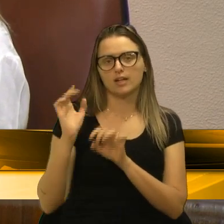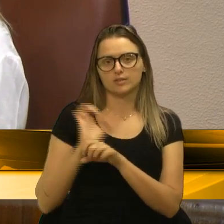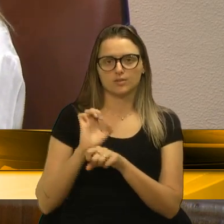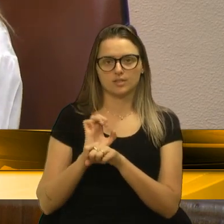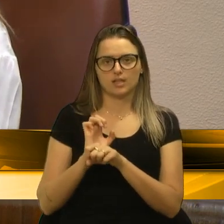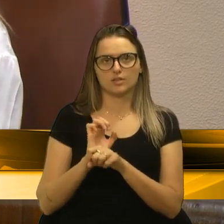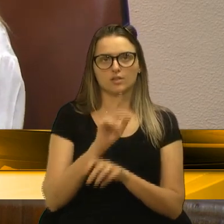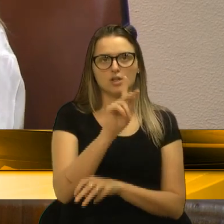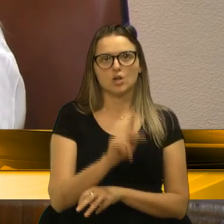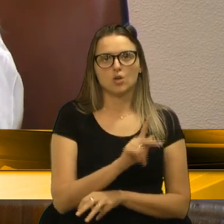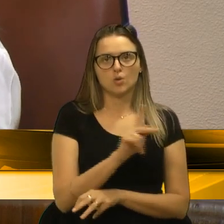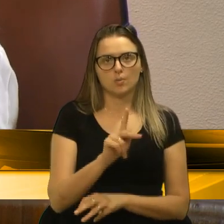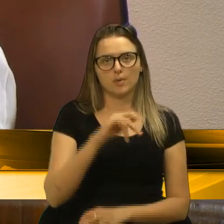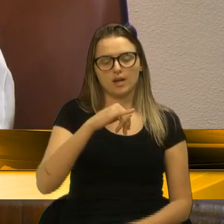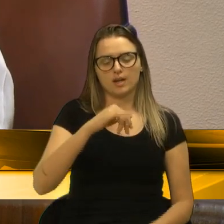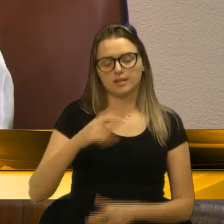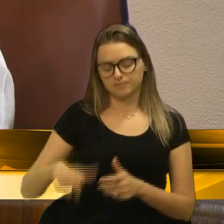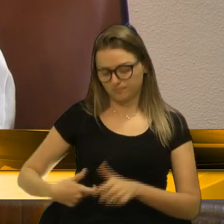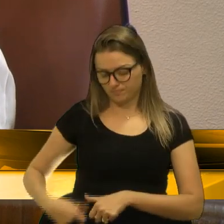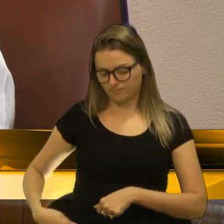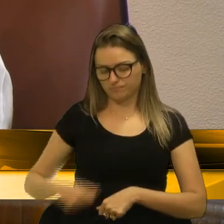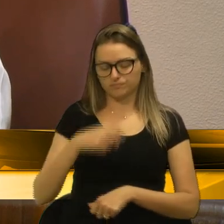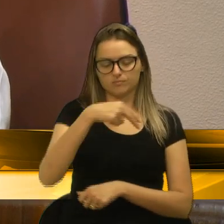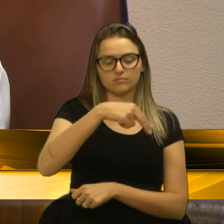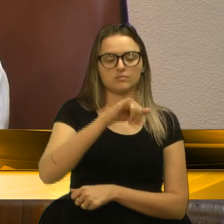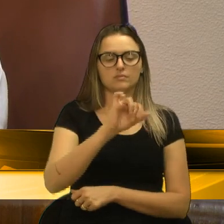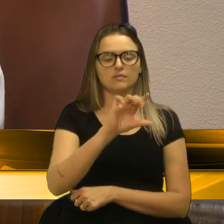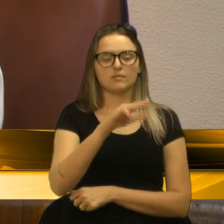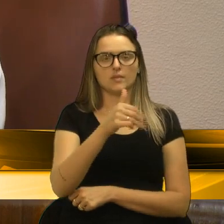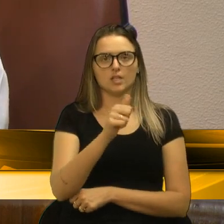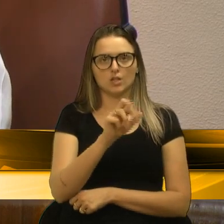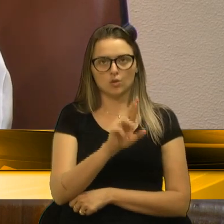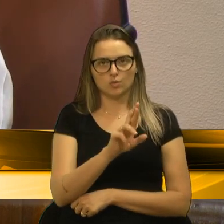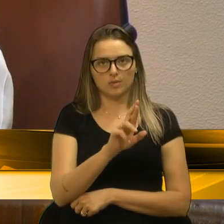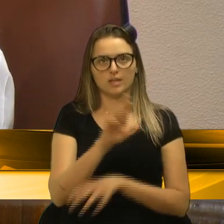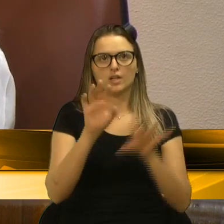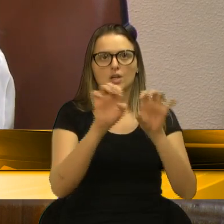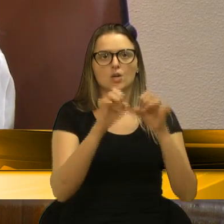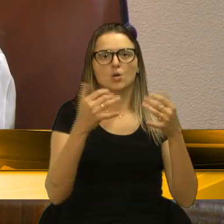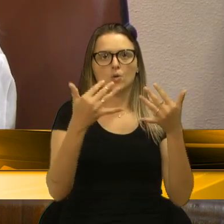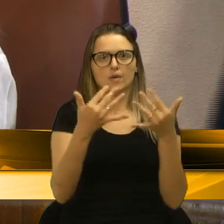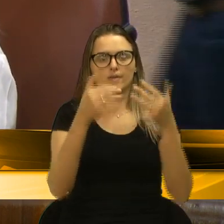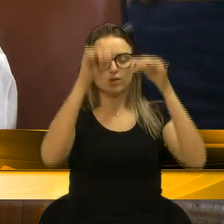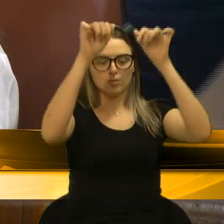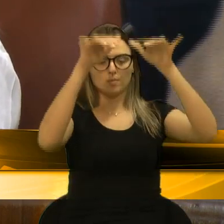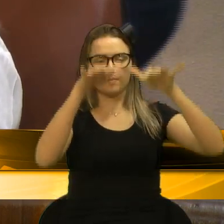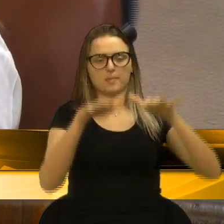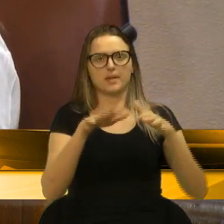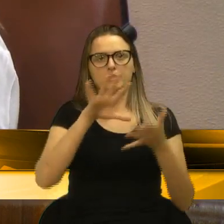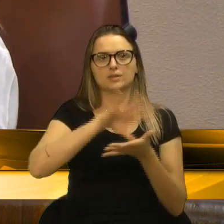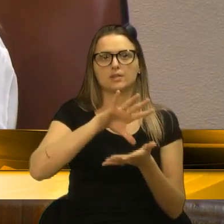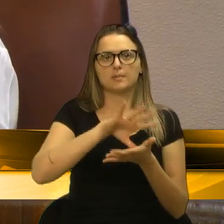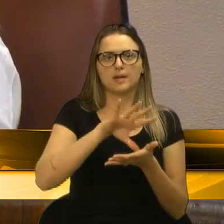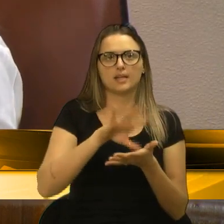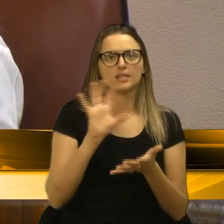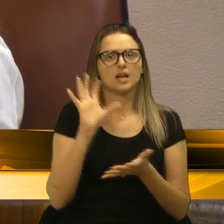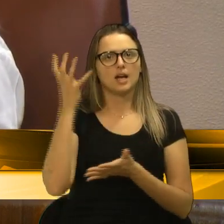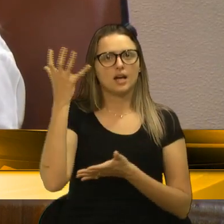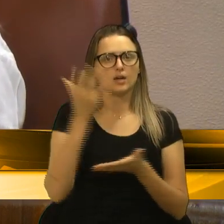Frei Nilmar Gato, o evento Bênção na Praça ocorre